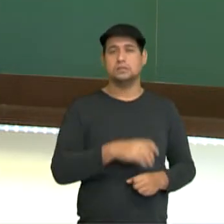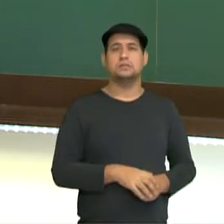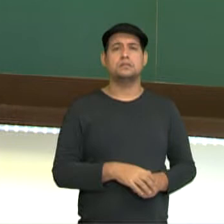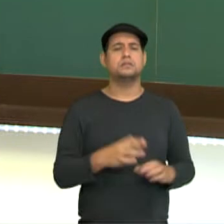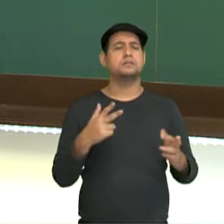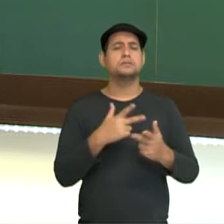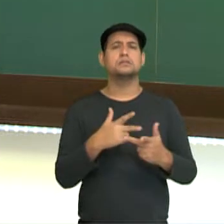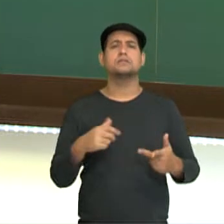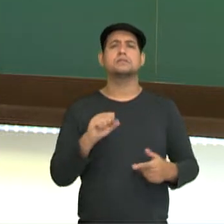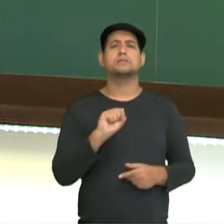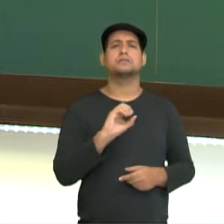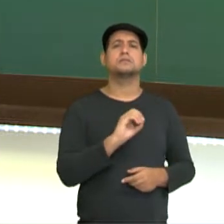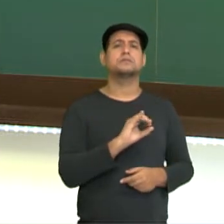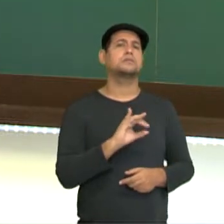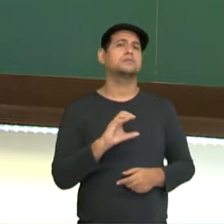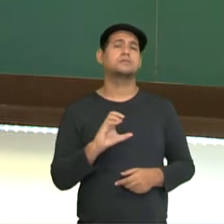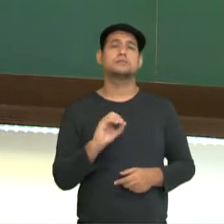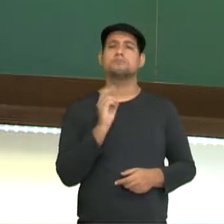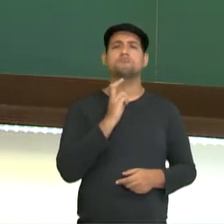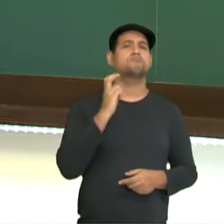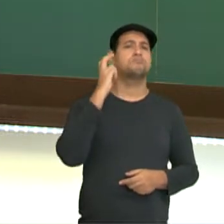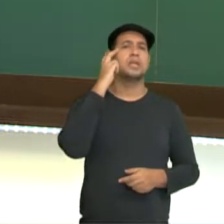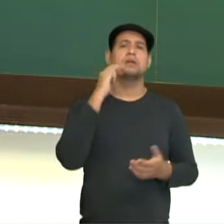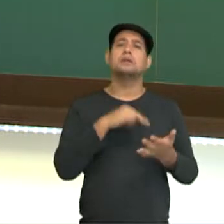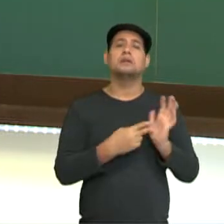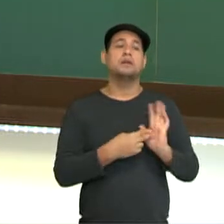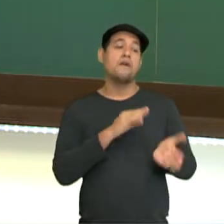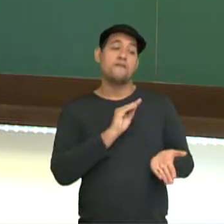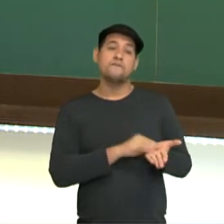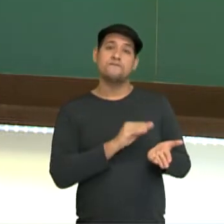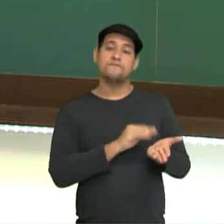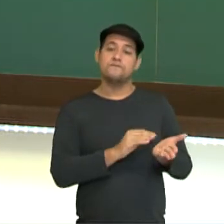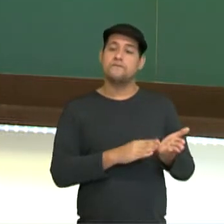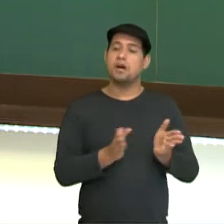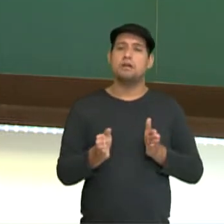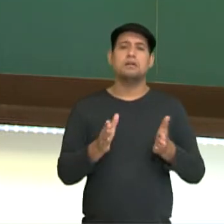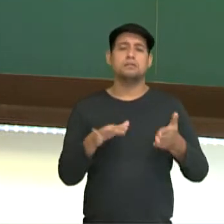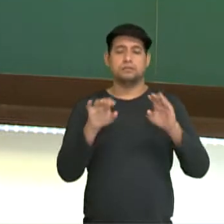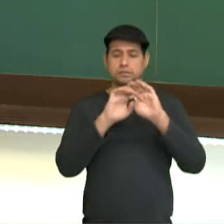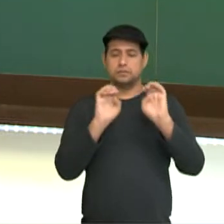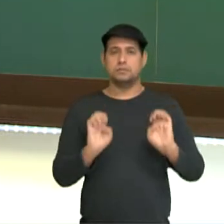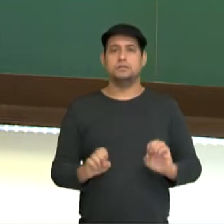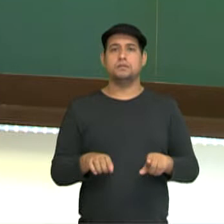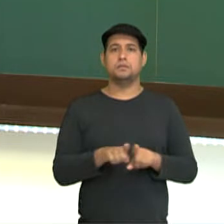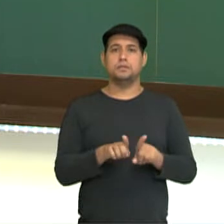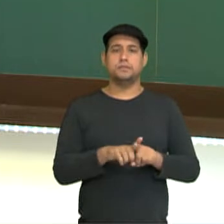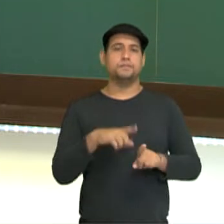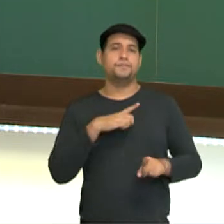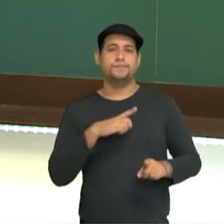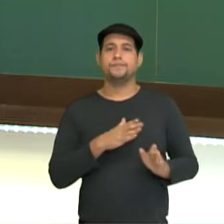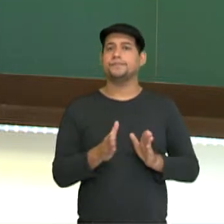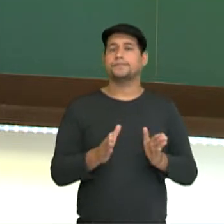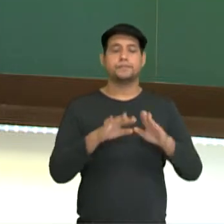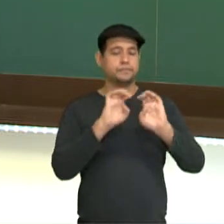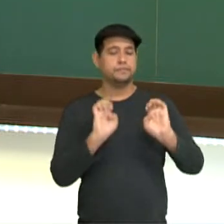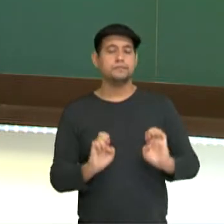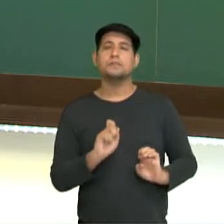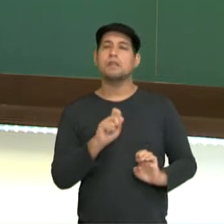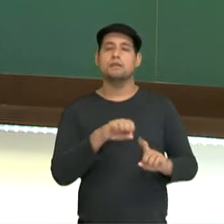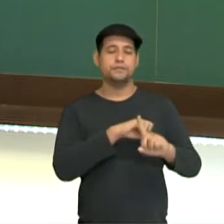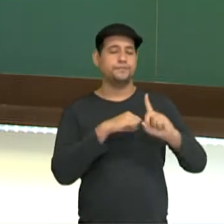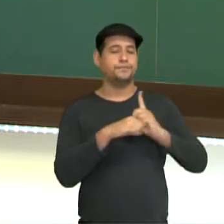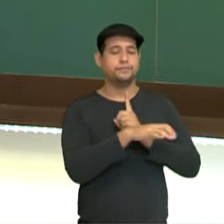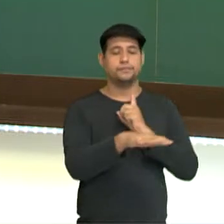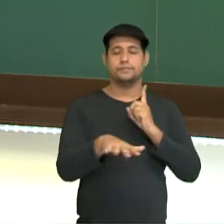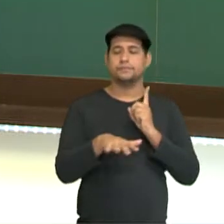Fatores socioculturais, então muitas vezes falta de acesso a uma infraestrutura alimentar, falta de acesso a uma estrutura